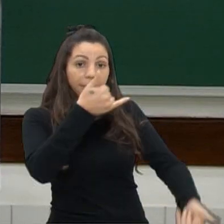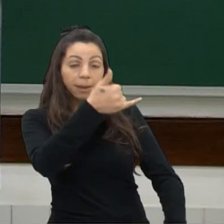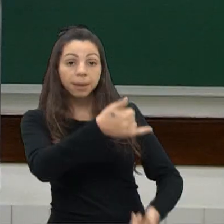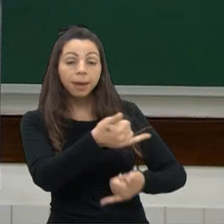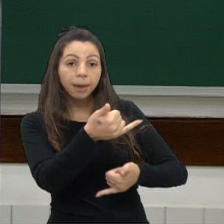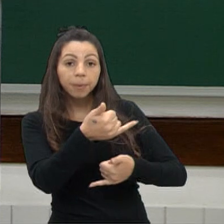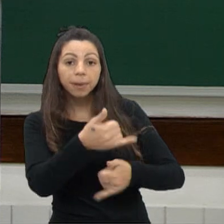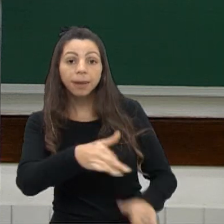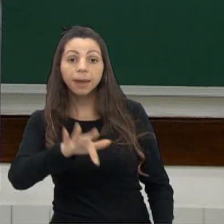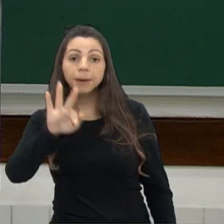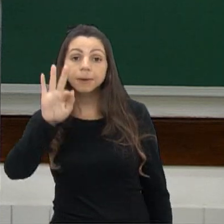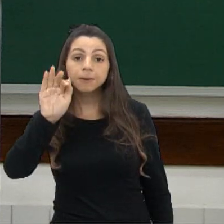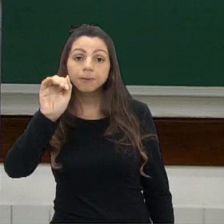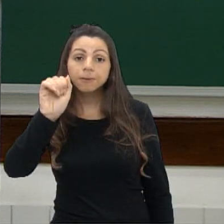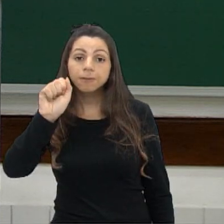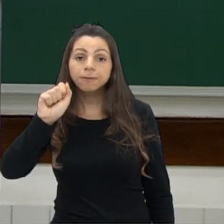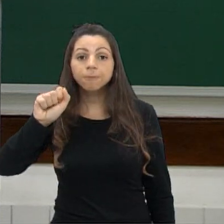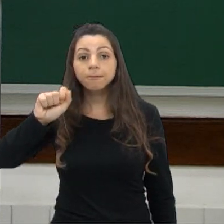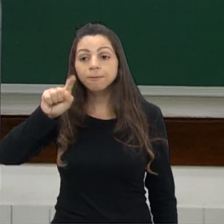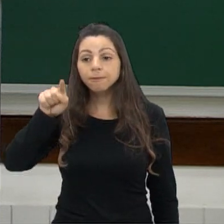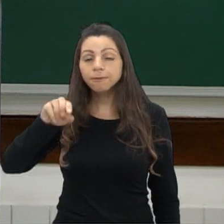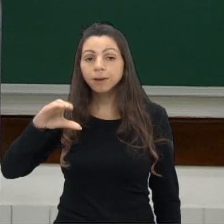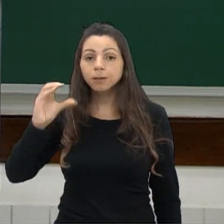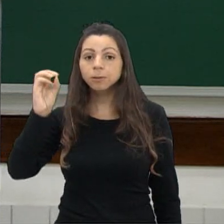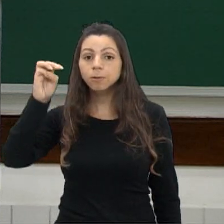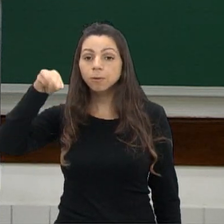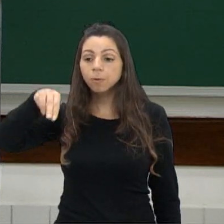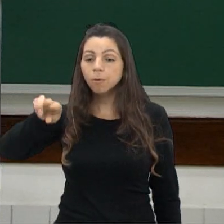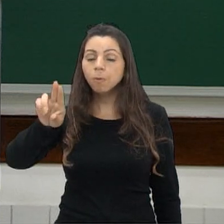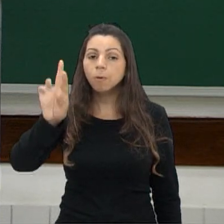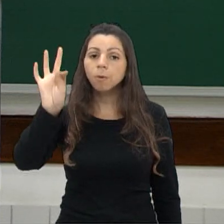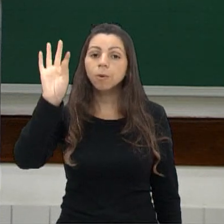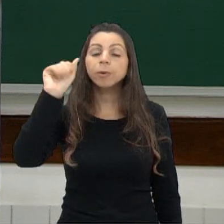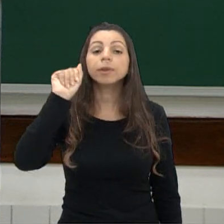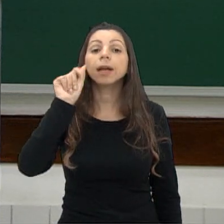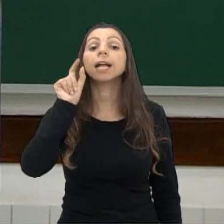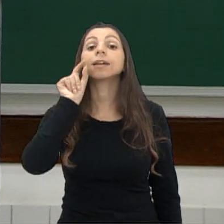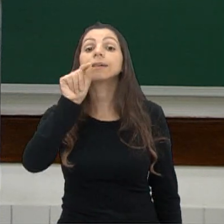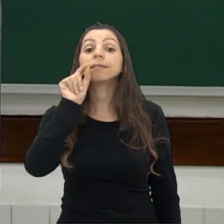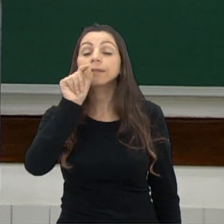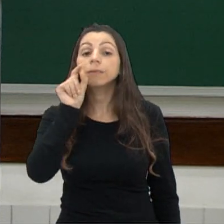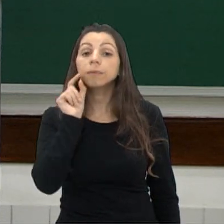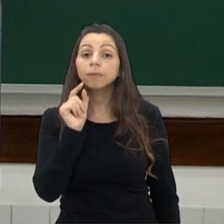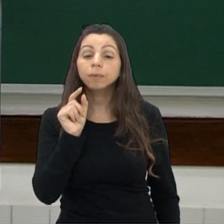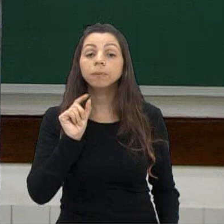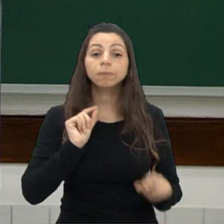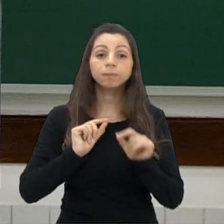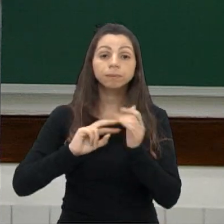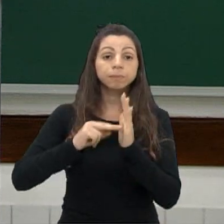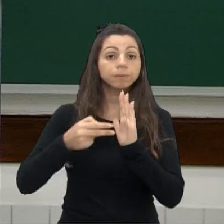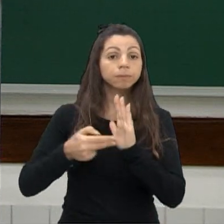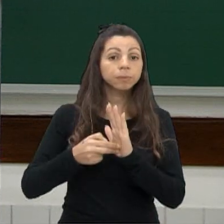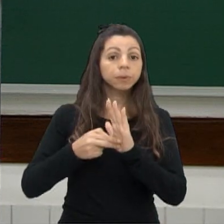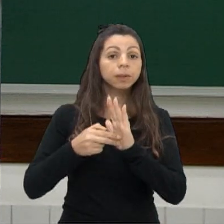quer que o Tavinho comece a imaginar as coisas, imaginar as histórias e não apenas assistir.